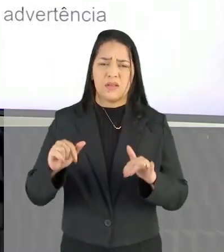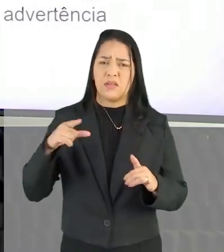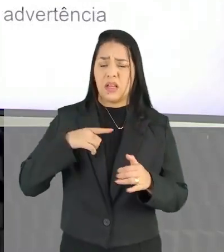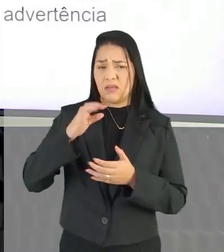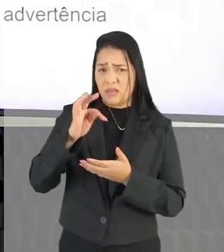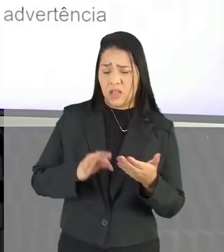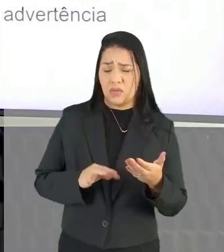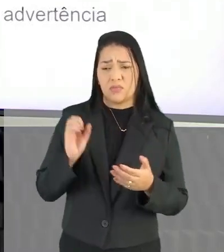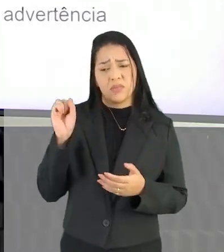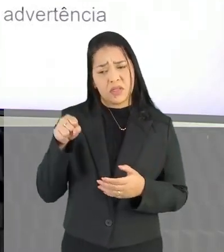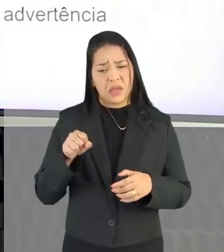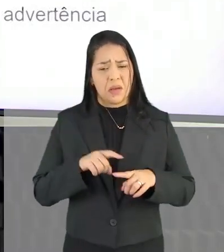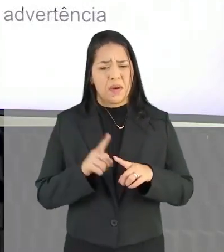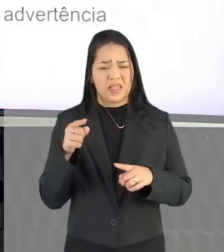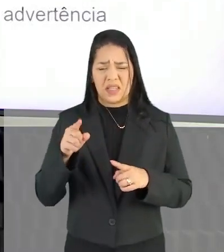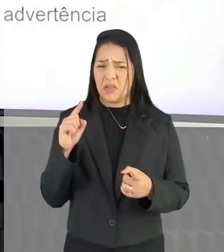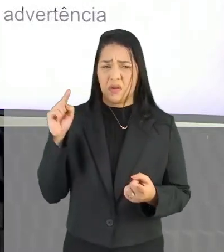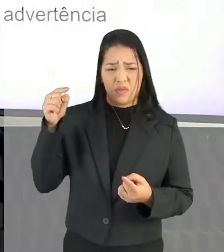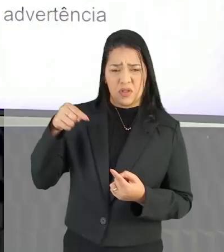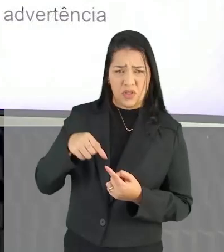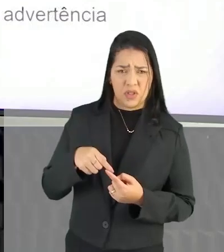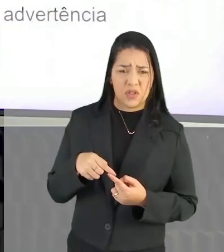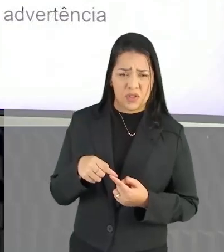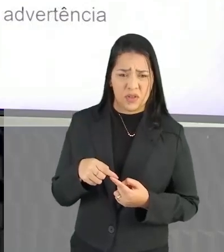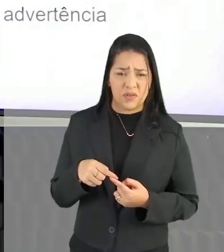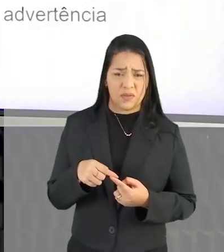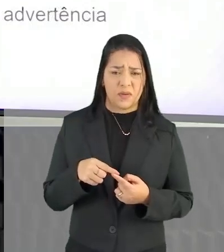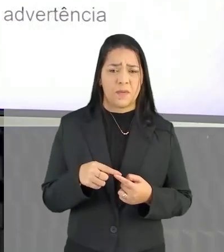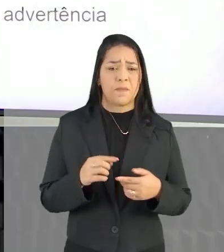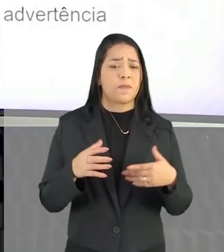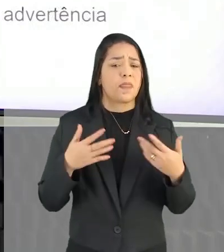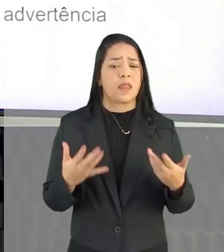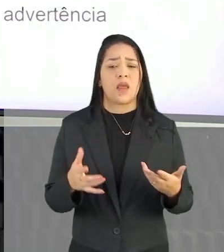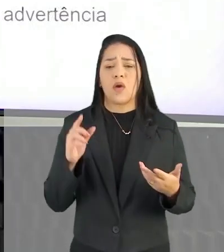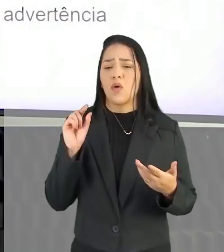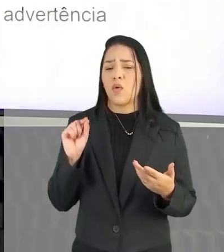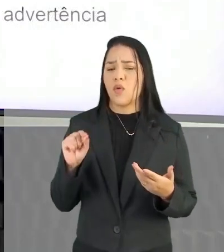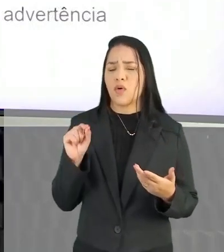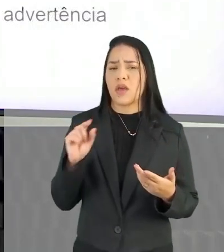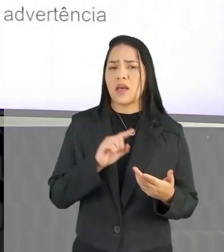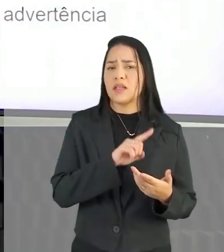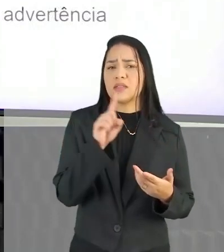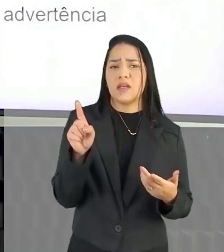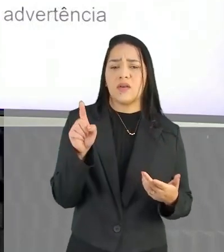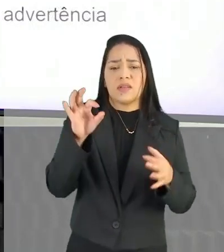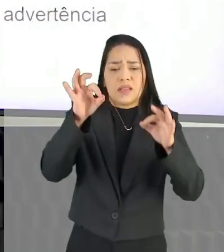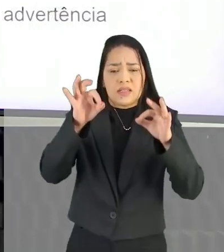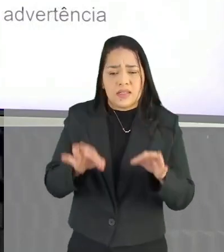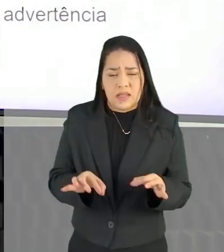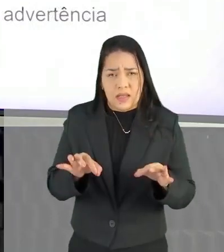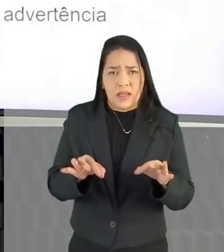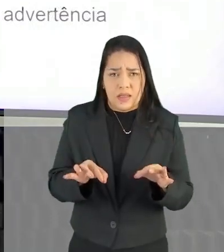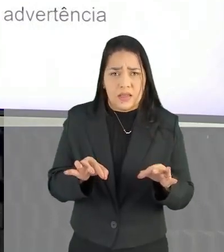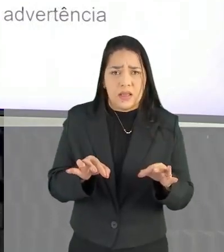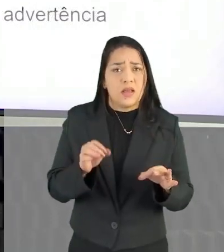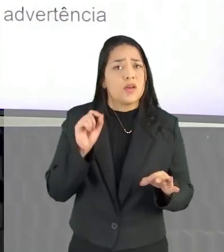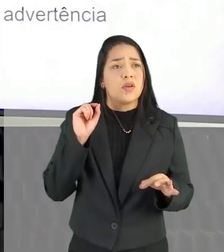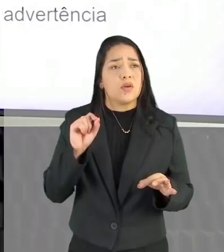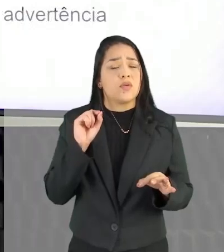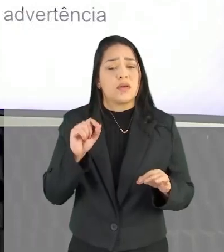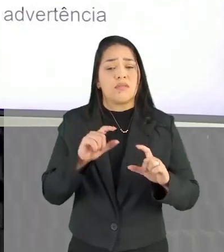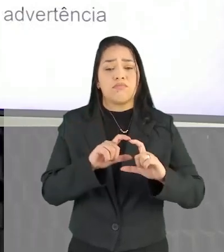texto? Tá. Mas será que é esse o objetivo? Então, principalmente interpretação textual, não é a alternativa que está certa, é a alternativa que